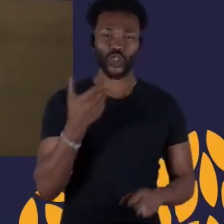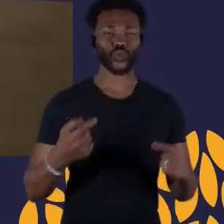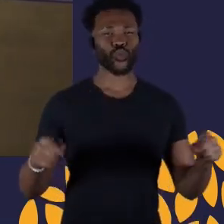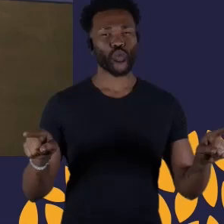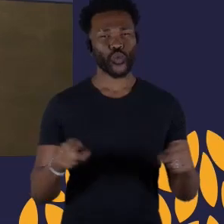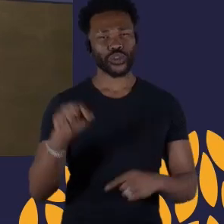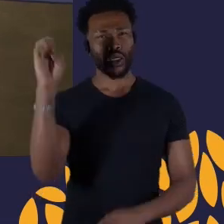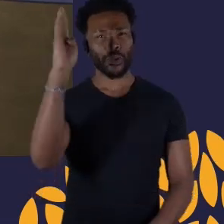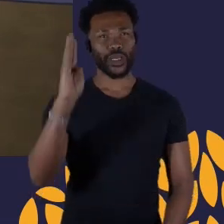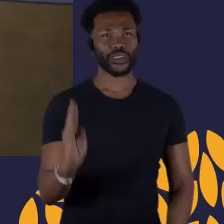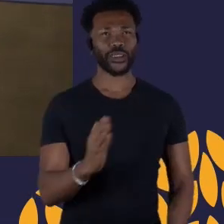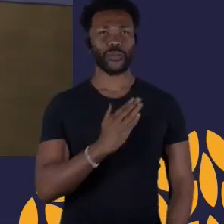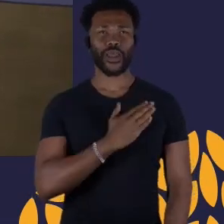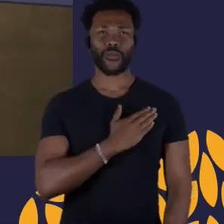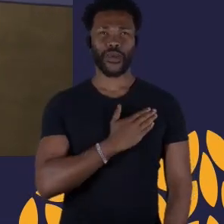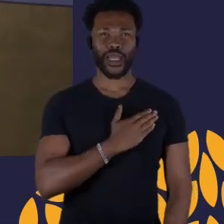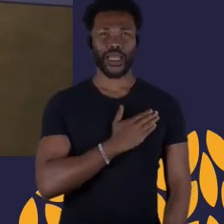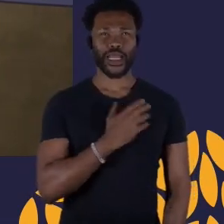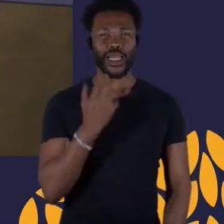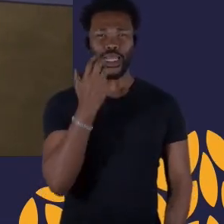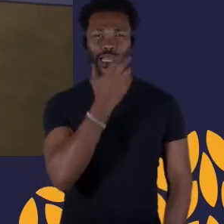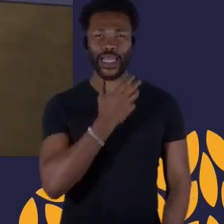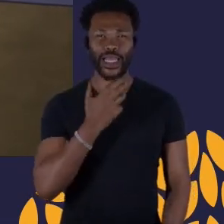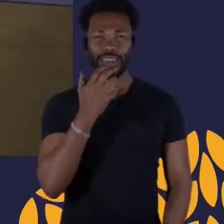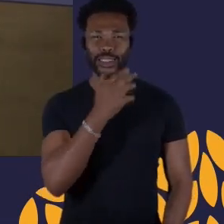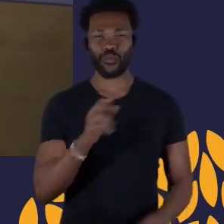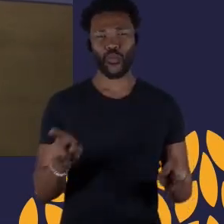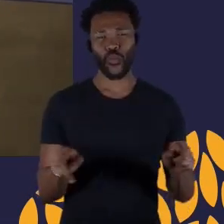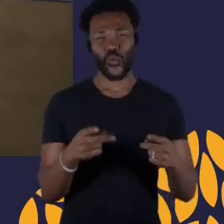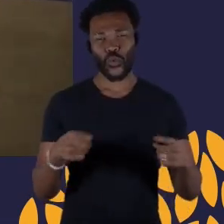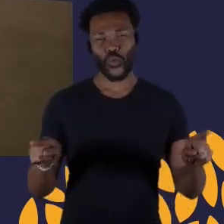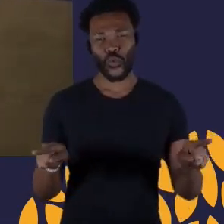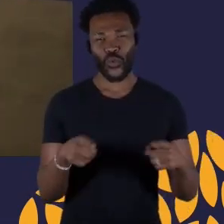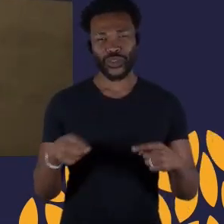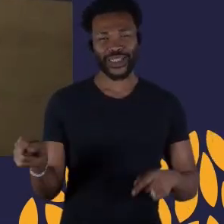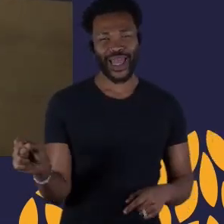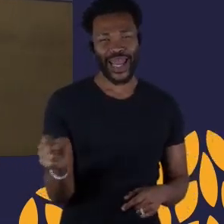hino, sentadinha na calçada de Canuto, Canequinha.